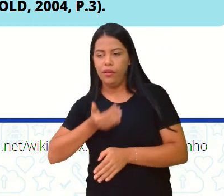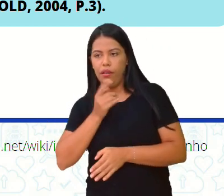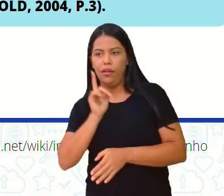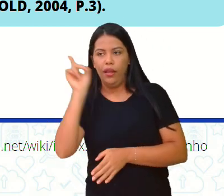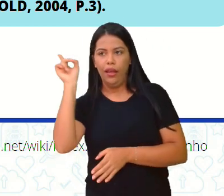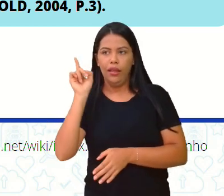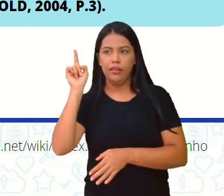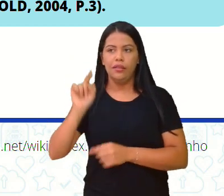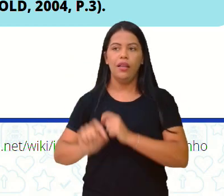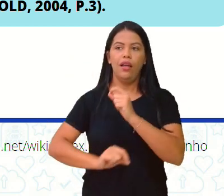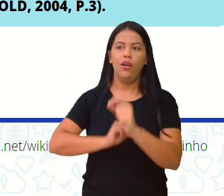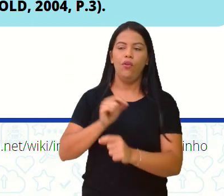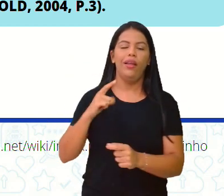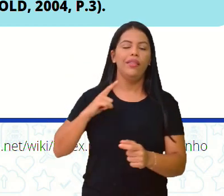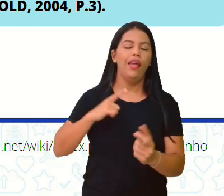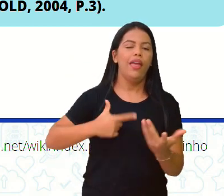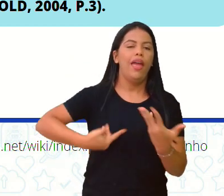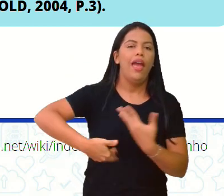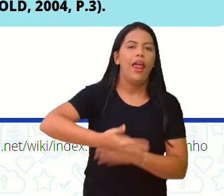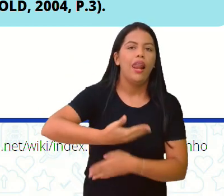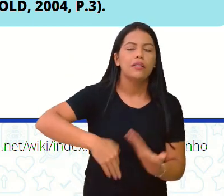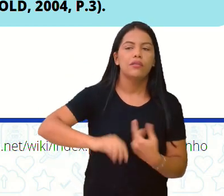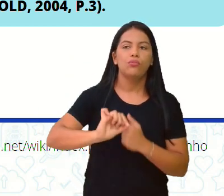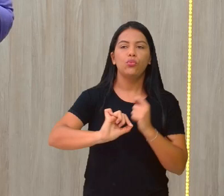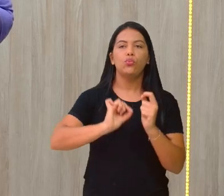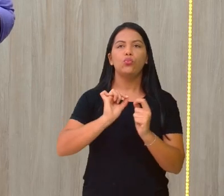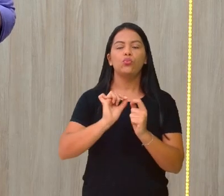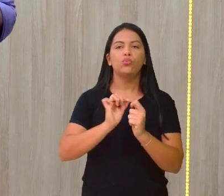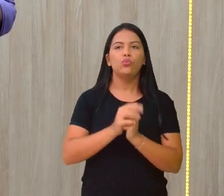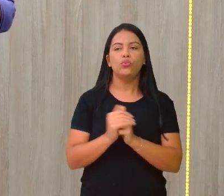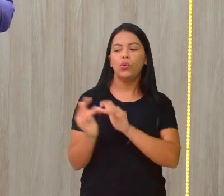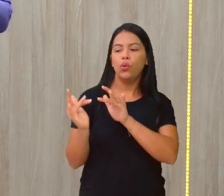Este folguedo super ligado à questão